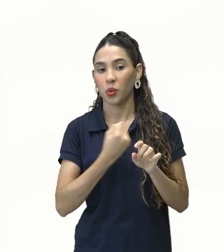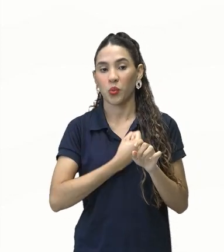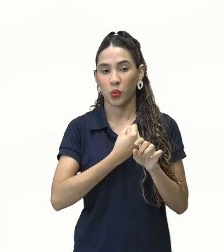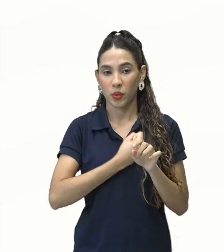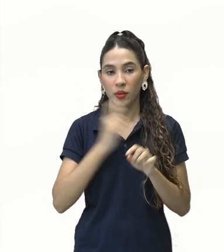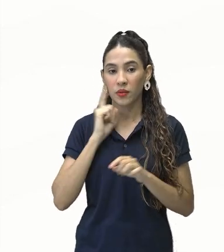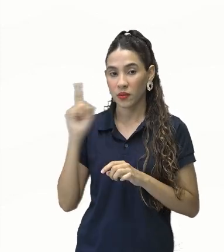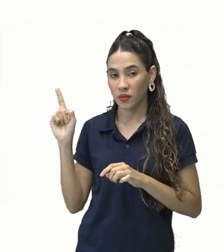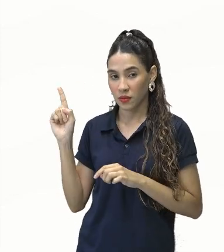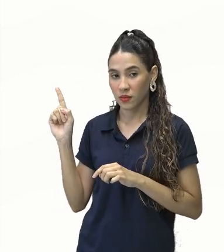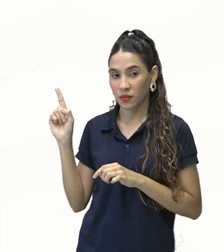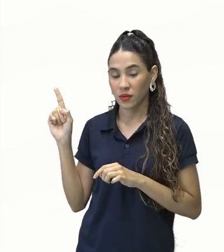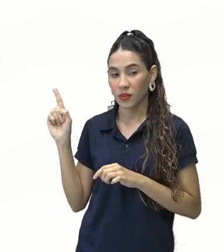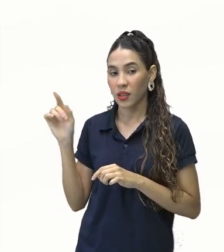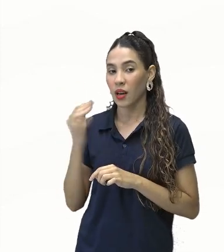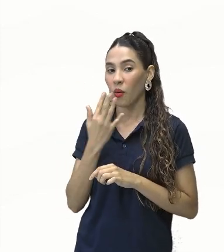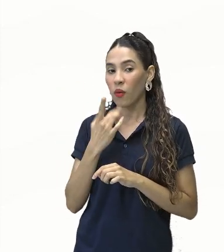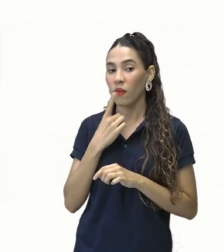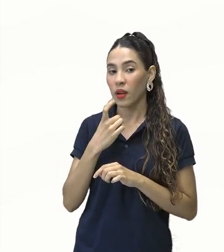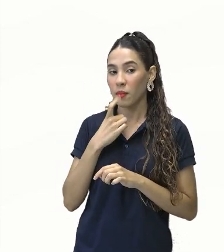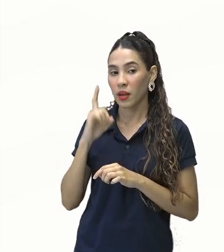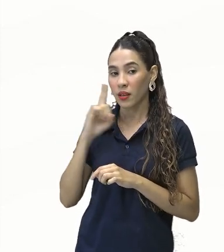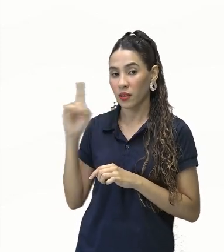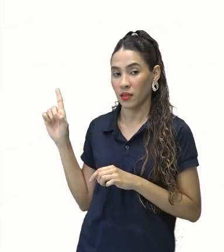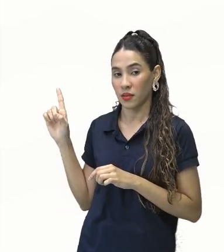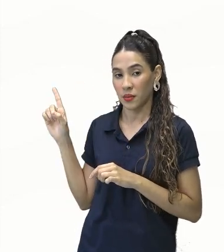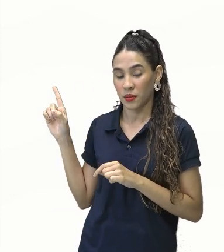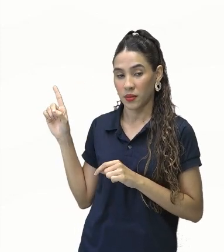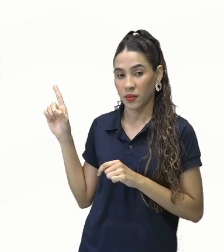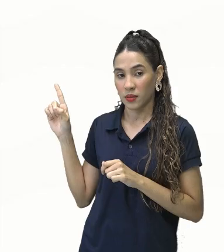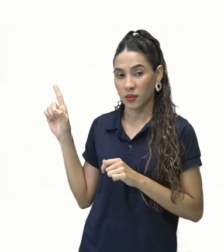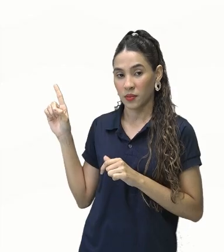ó, tanto aqui à esquerda,